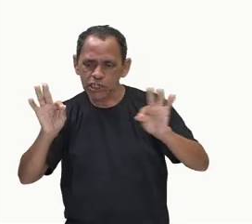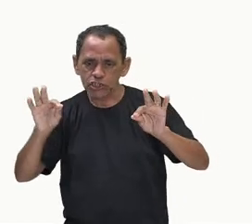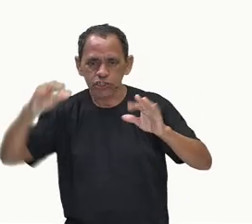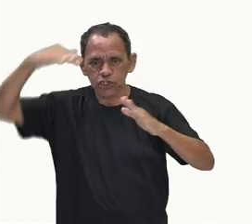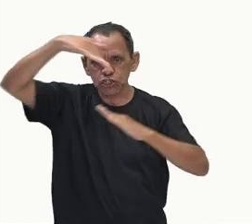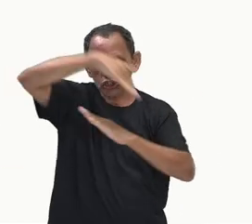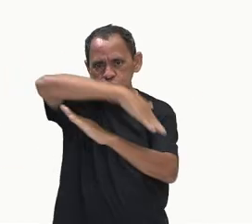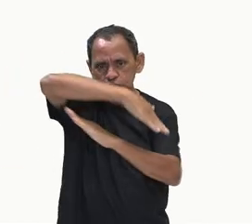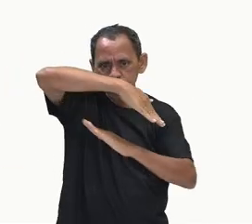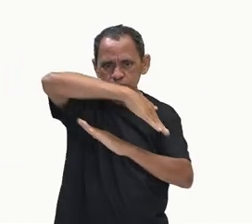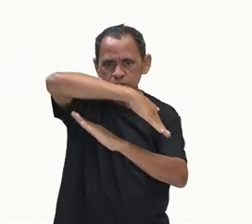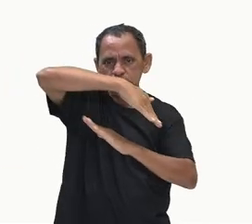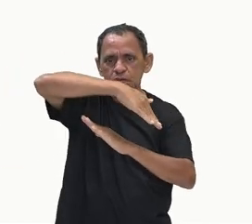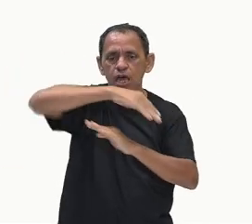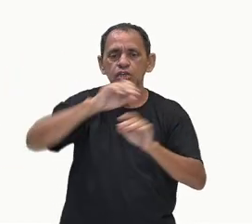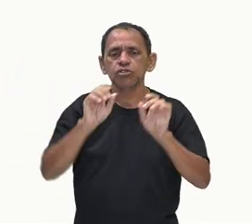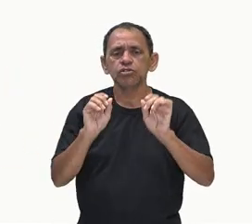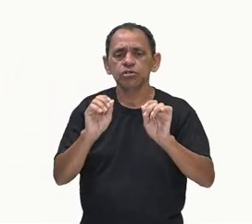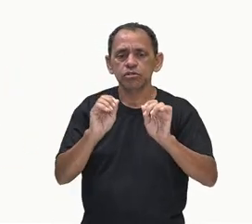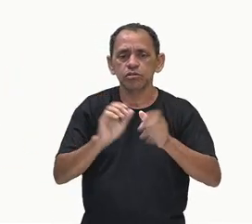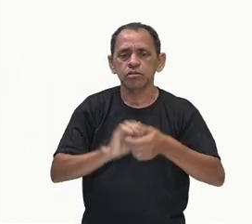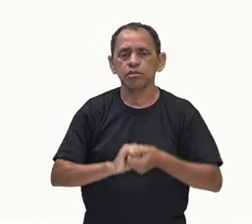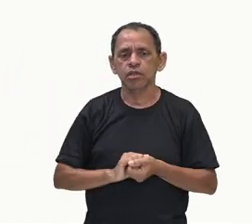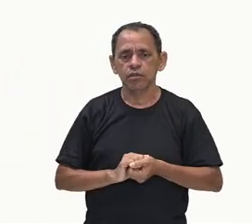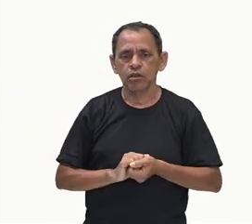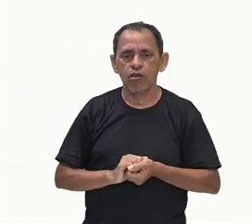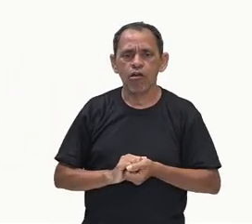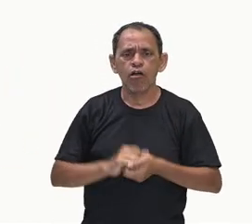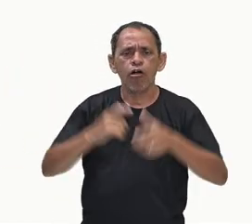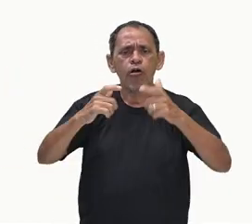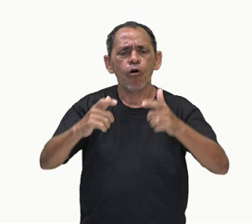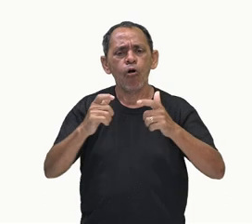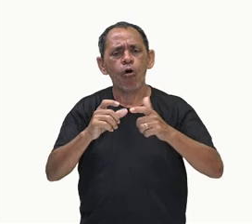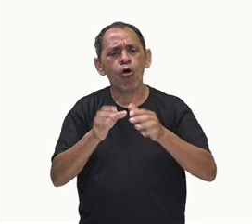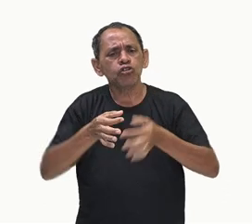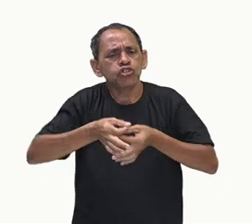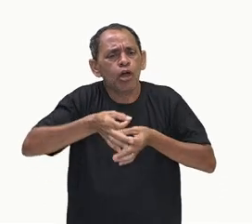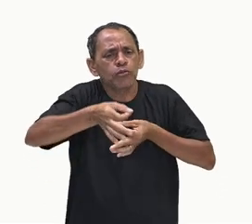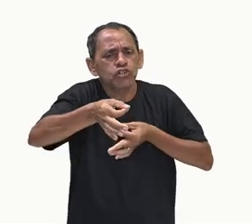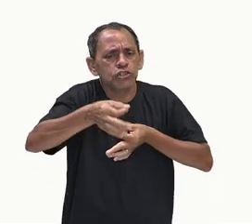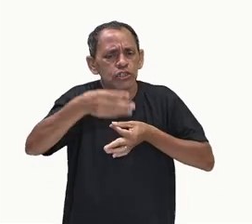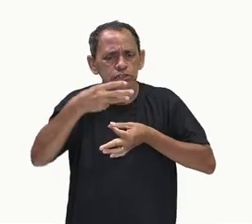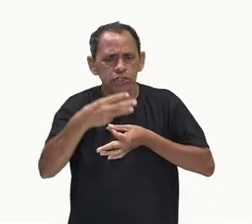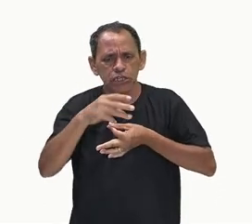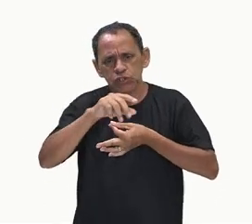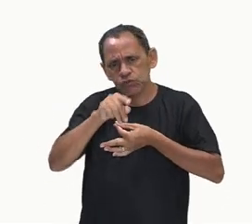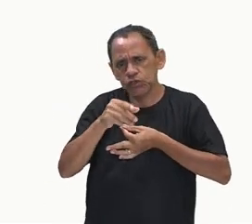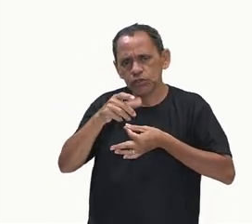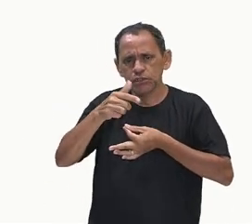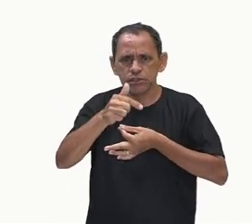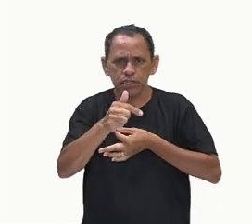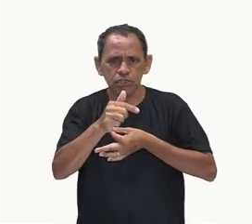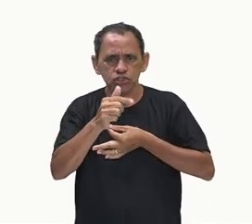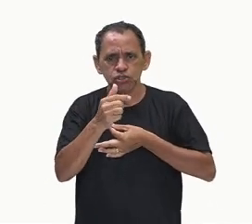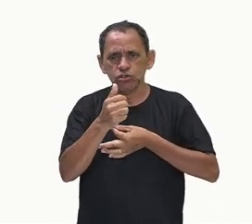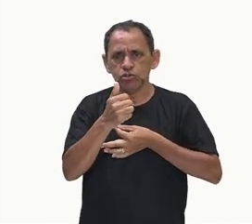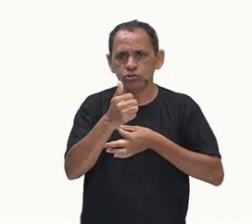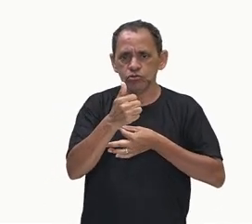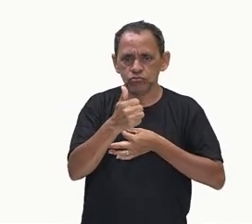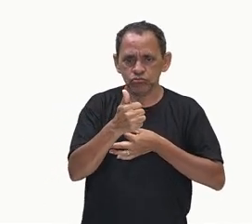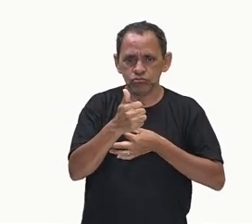transversais onde essa medida 3,6 61 está para essa medida que